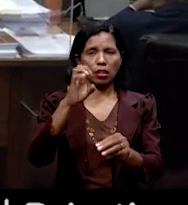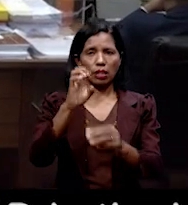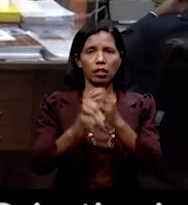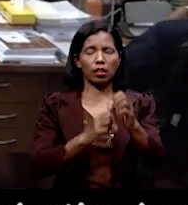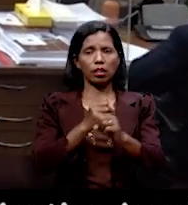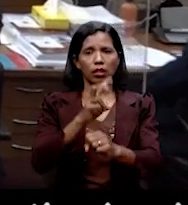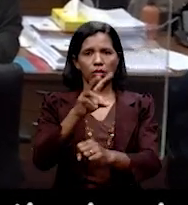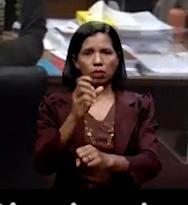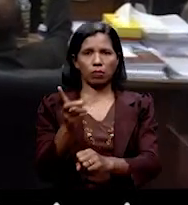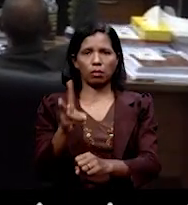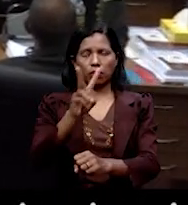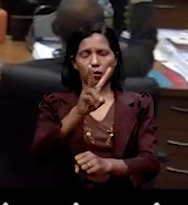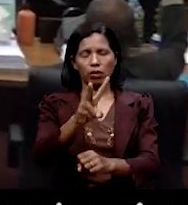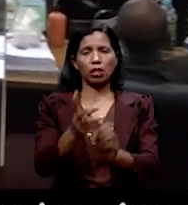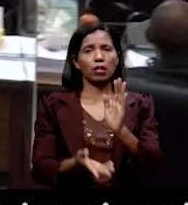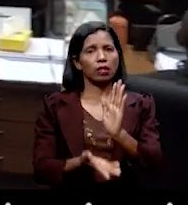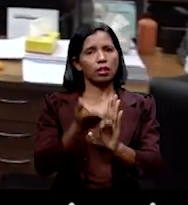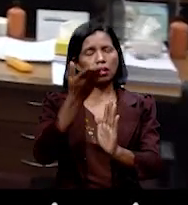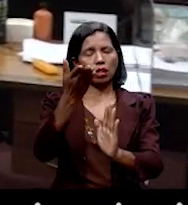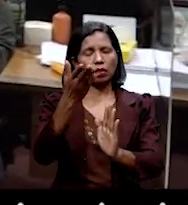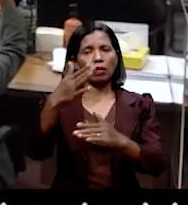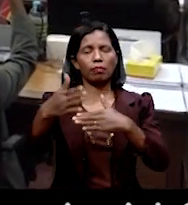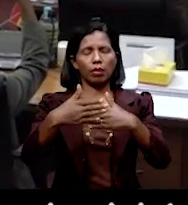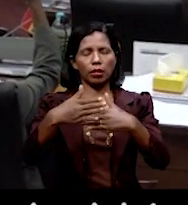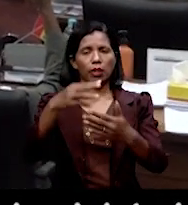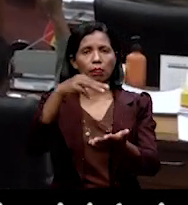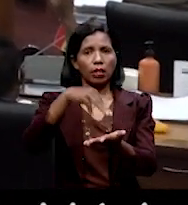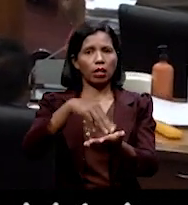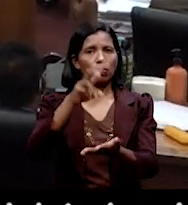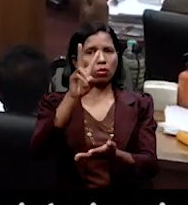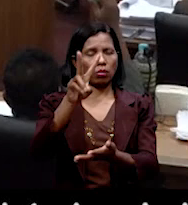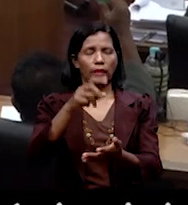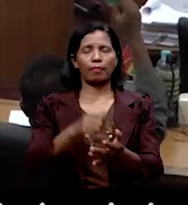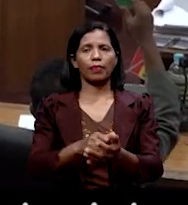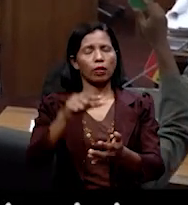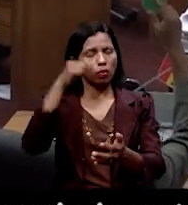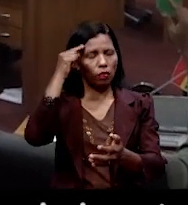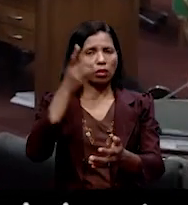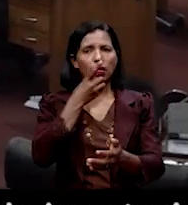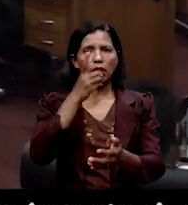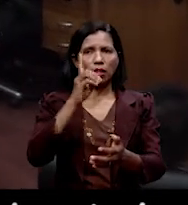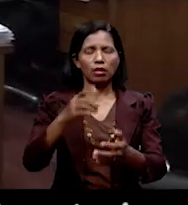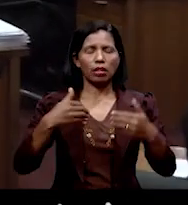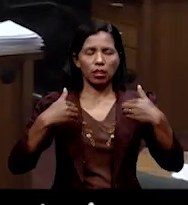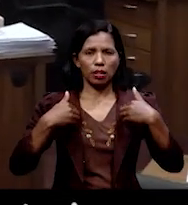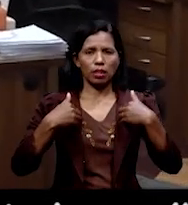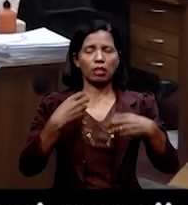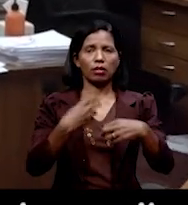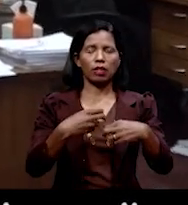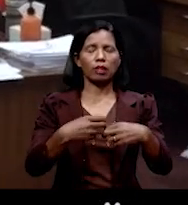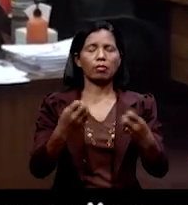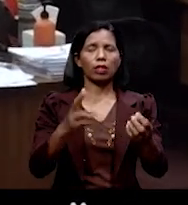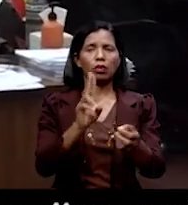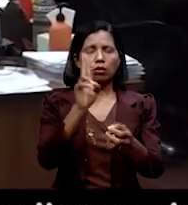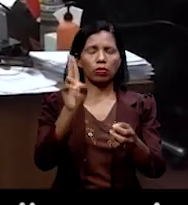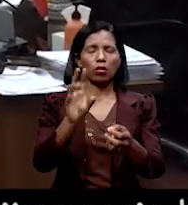rihun rua rua nulu resen rua sae to besik bilhão rua. Antes ne governo rasik deklara se ia limitação barak ba execução ia